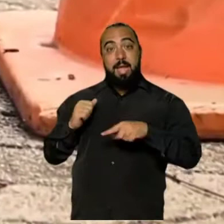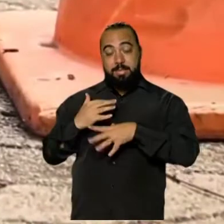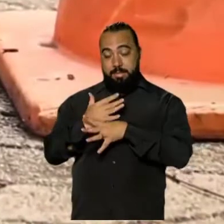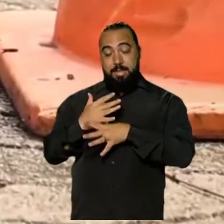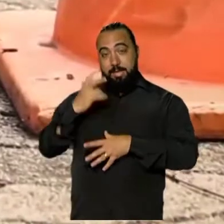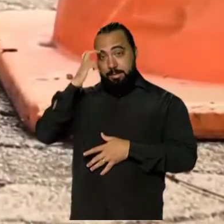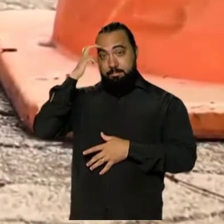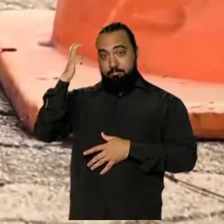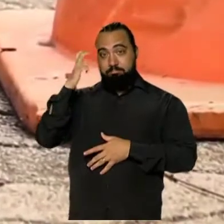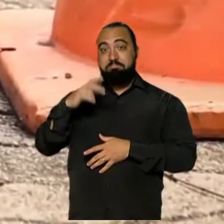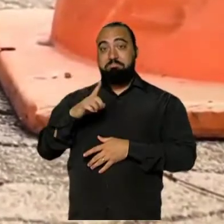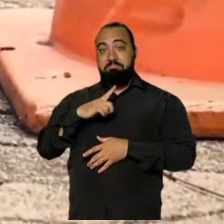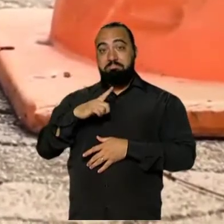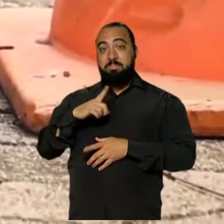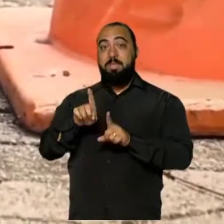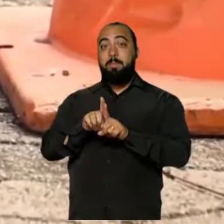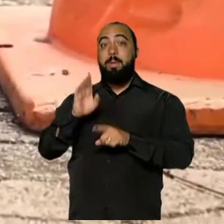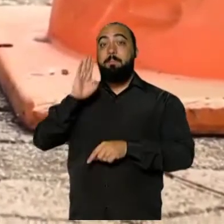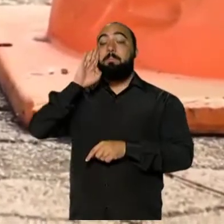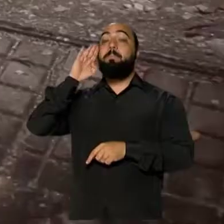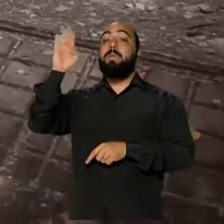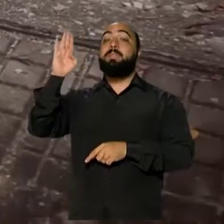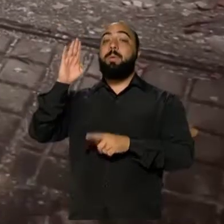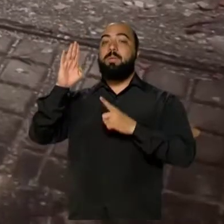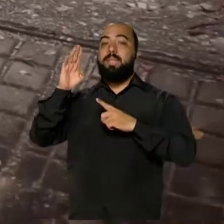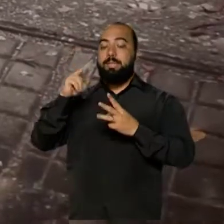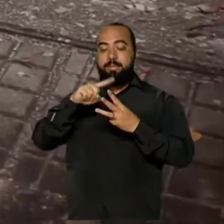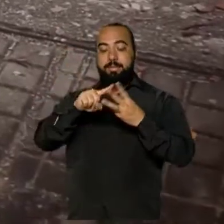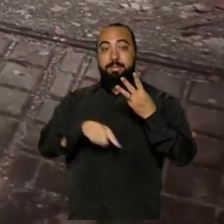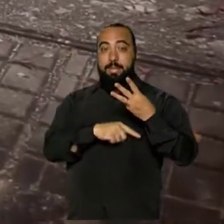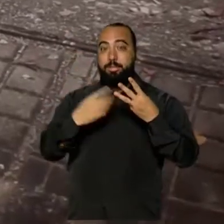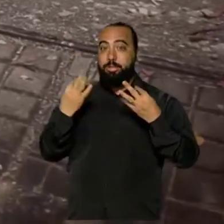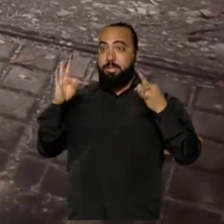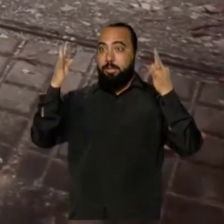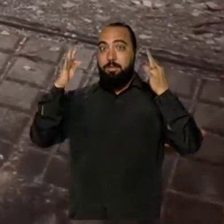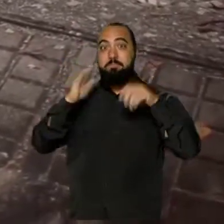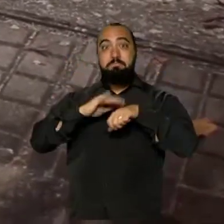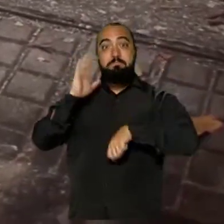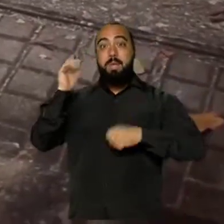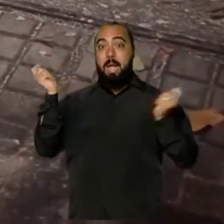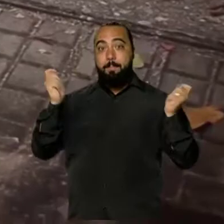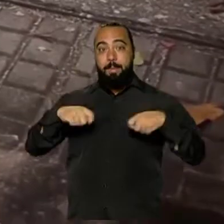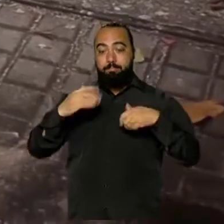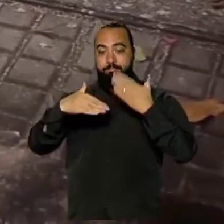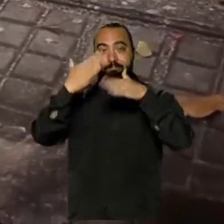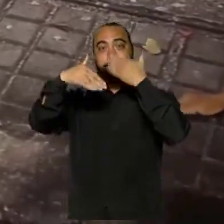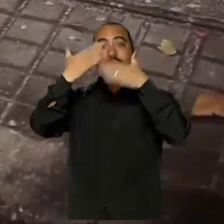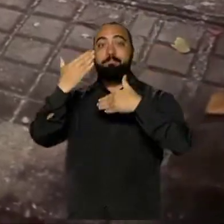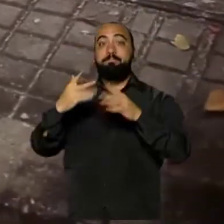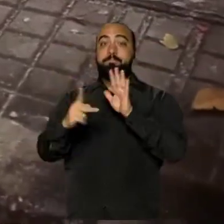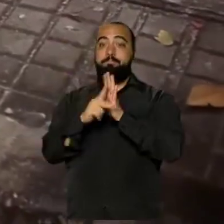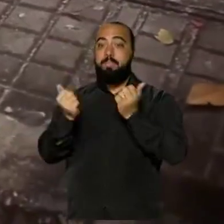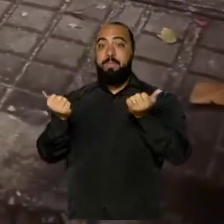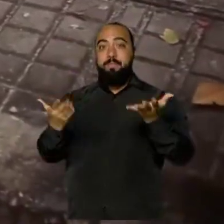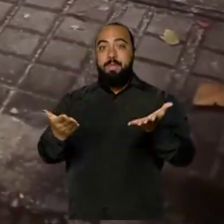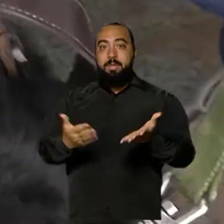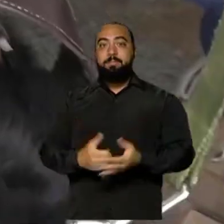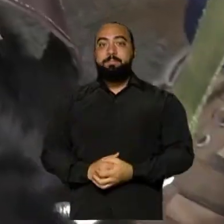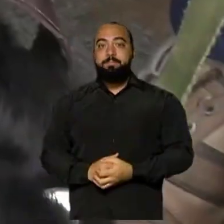Inteligentes e ficou entre as top 3 tecnologias com maior capacidade de crescimento para atender as